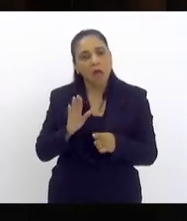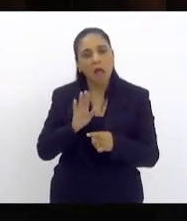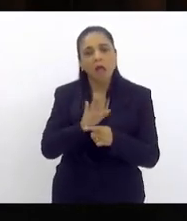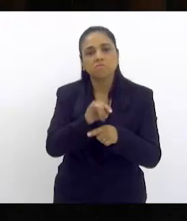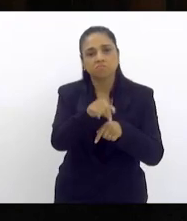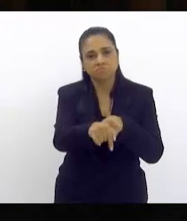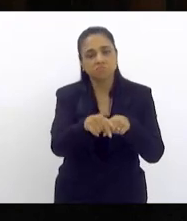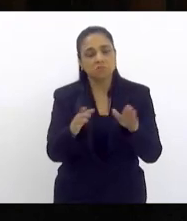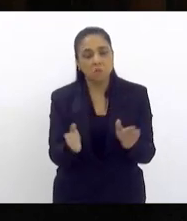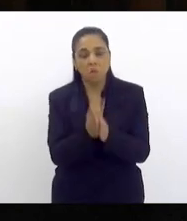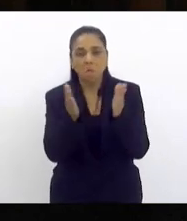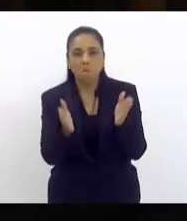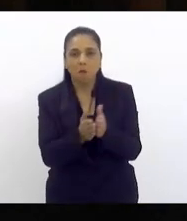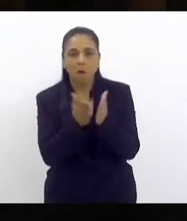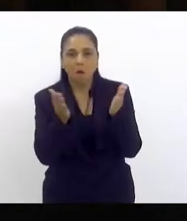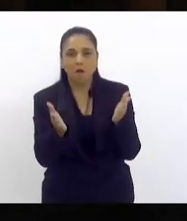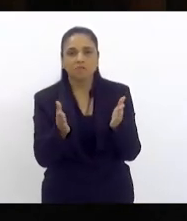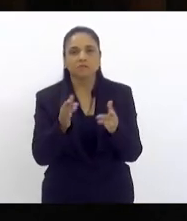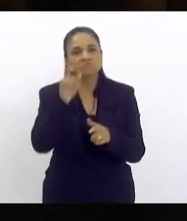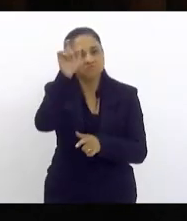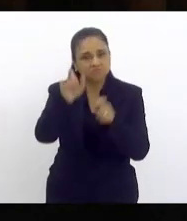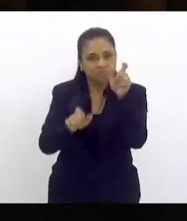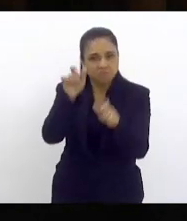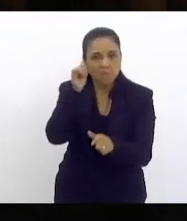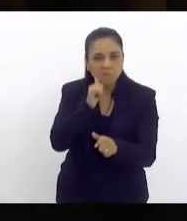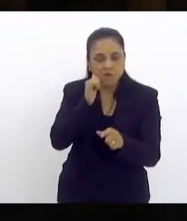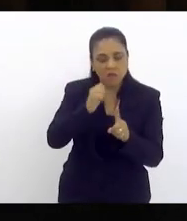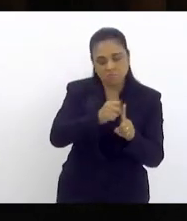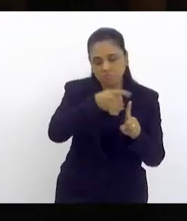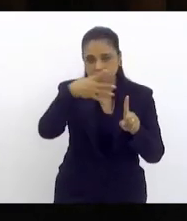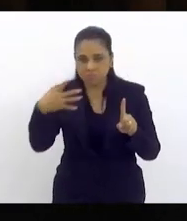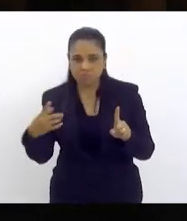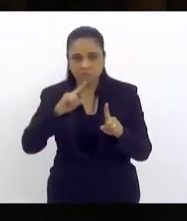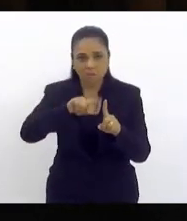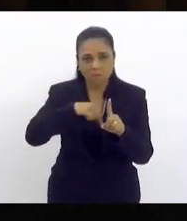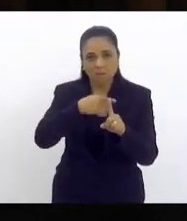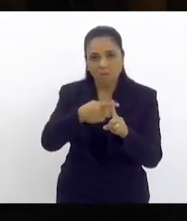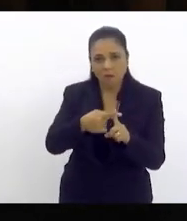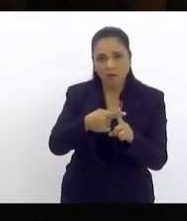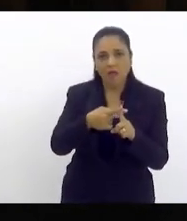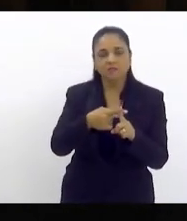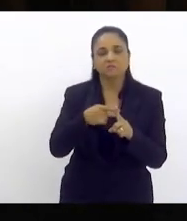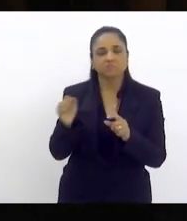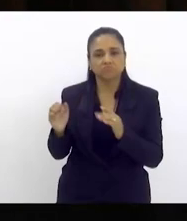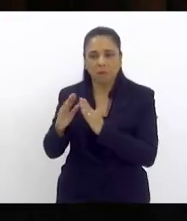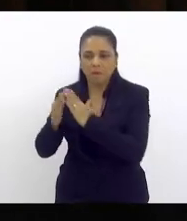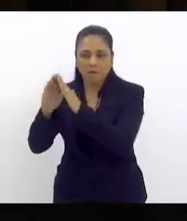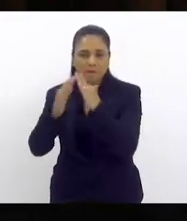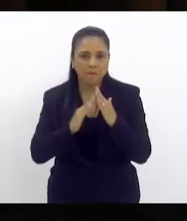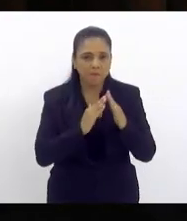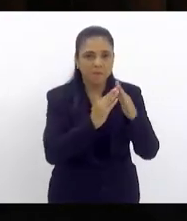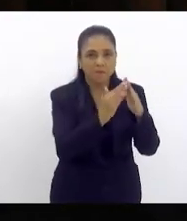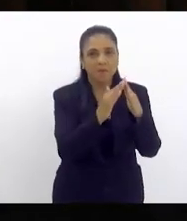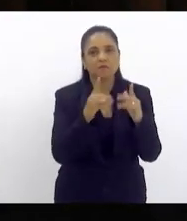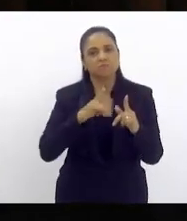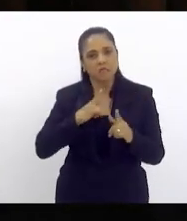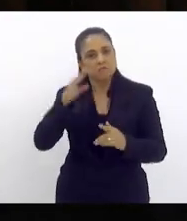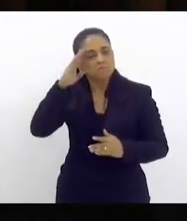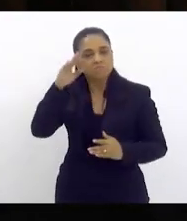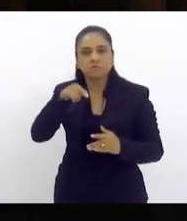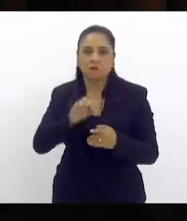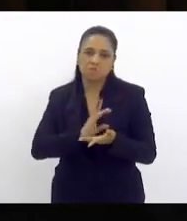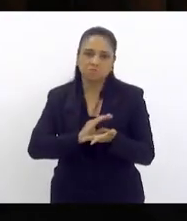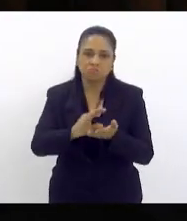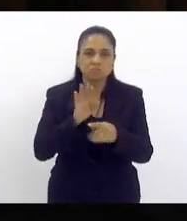o pobre, a mulher, a população LGBTQIA+, aqueles que vivem na favela e na periferia, tenham prioridade.